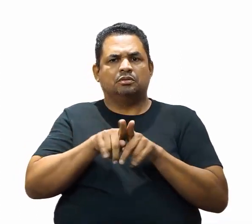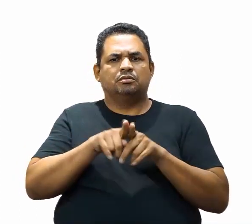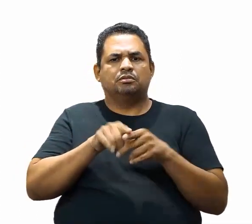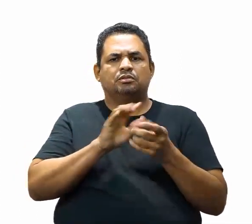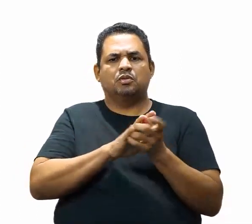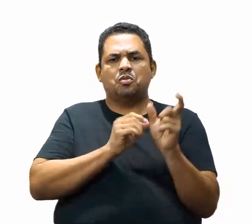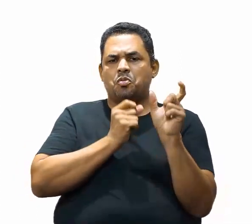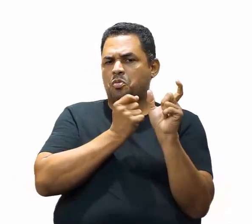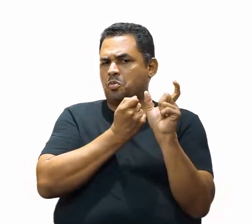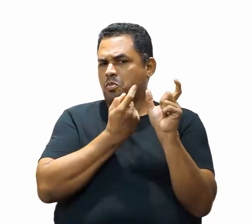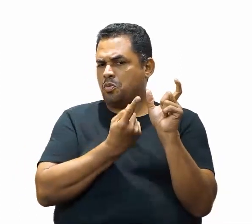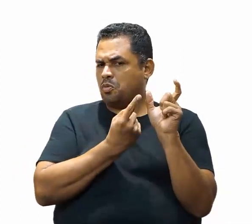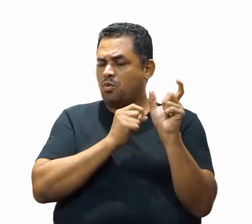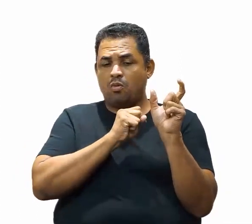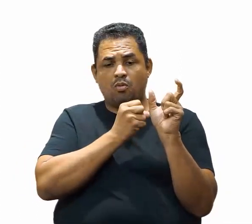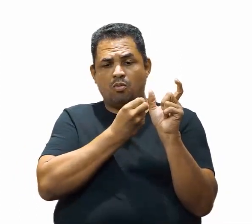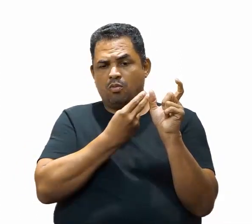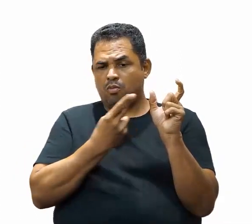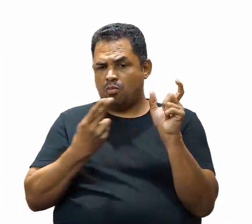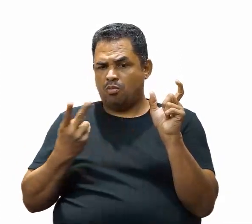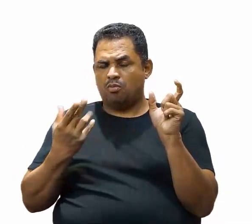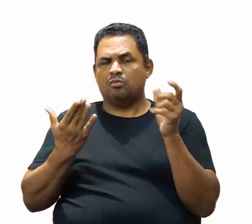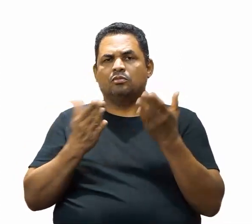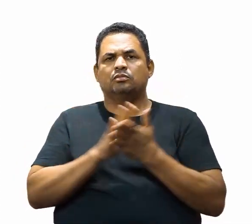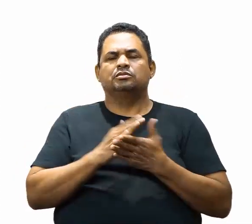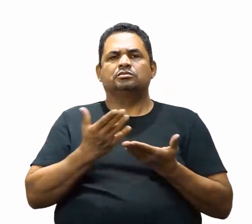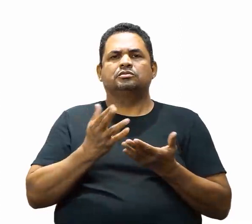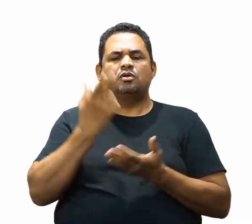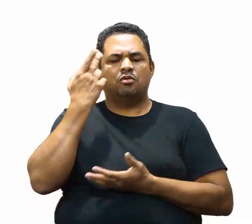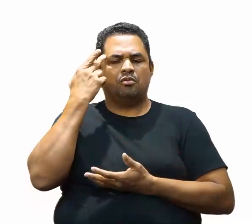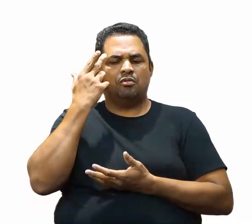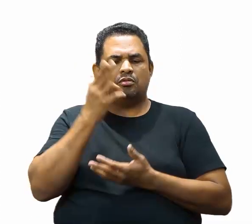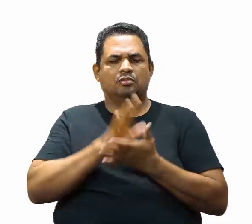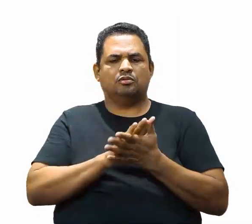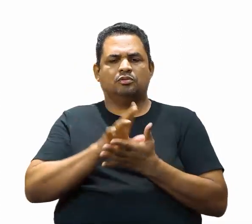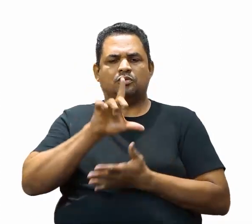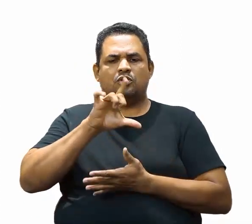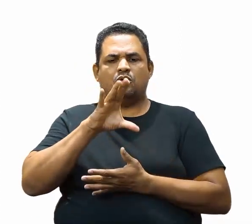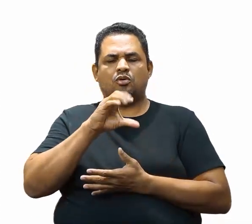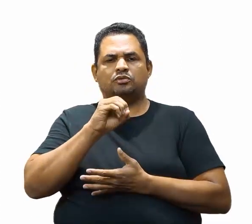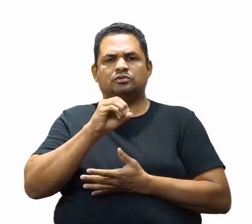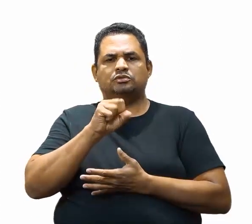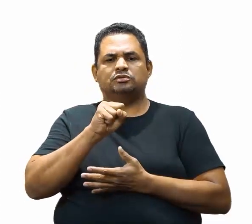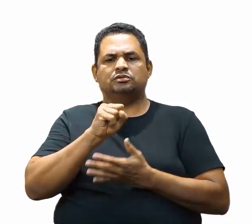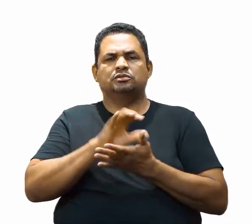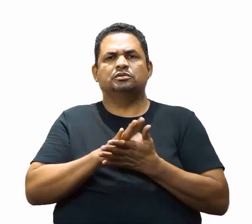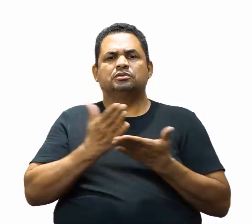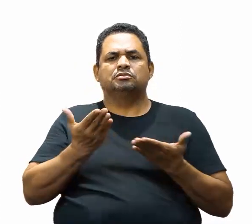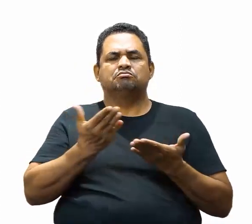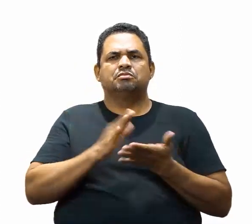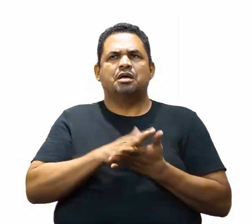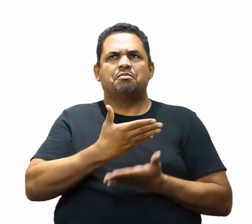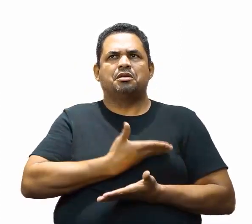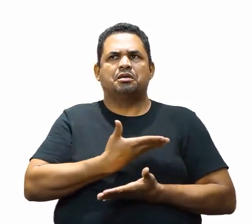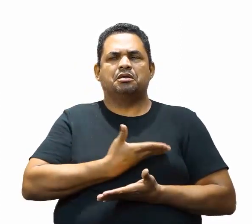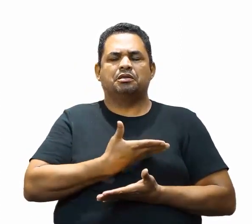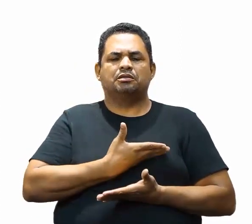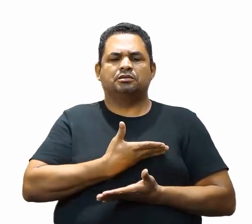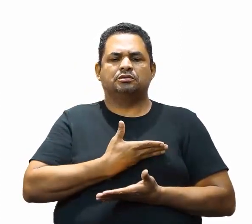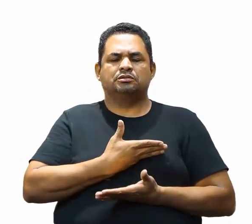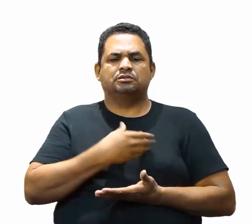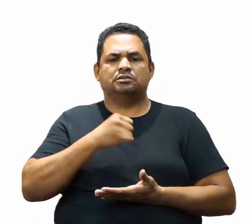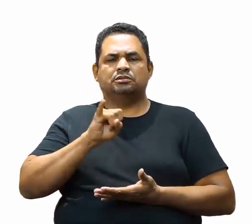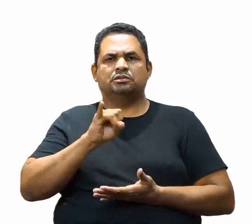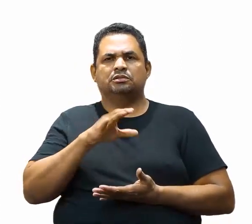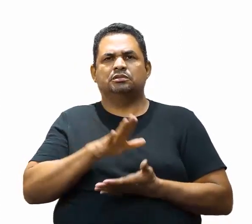no plural. Então, é muito comum você ver los amigas, digamos assim, né? Sim. Se ele estiver ali